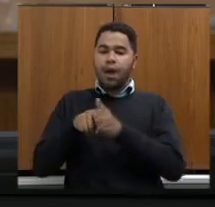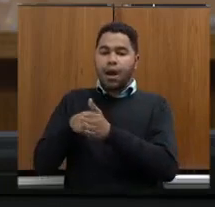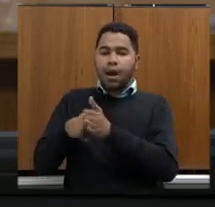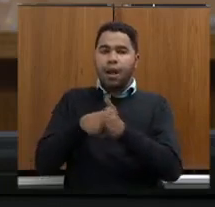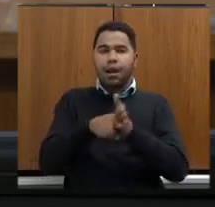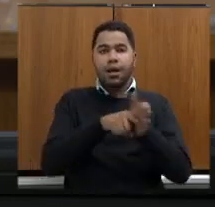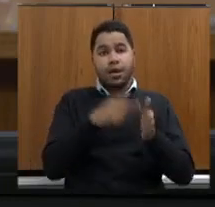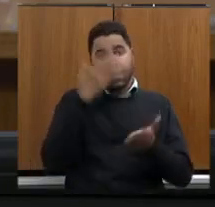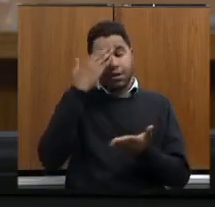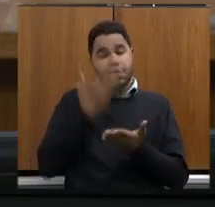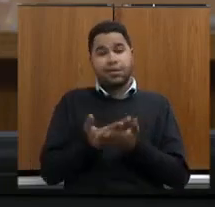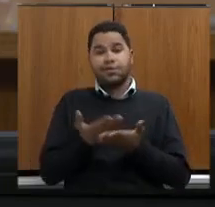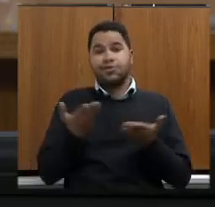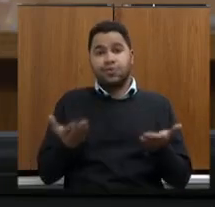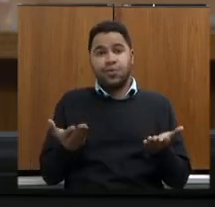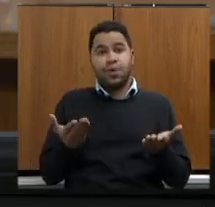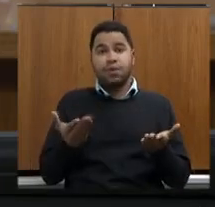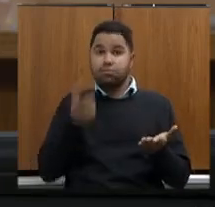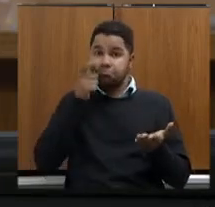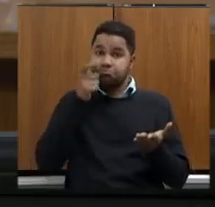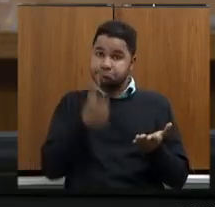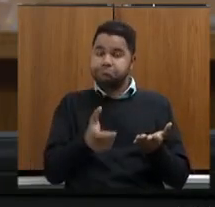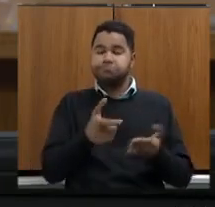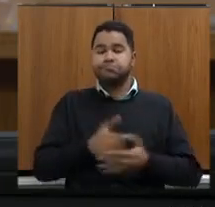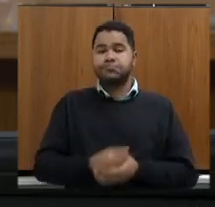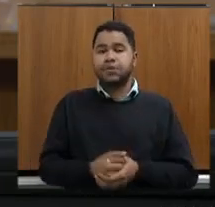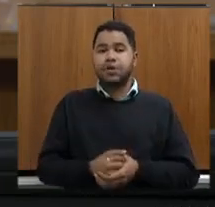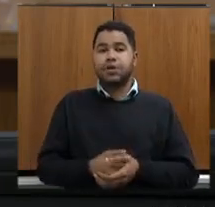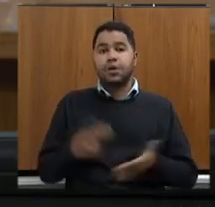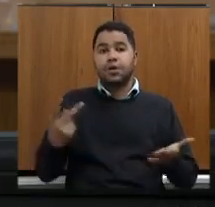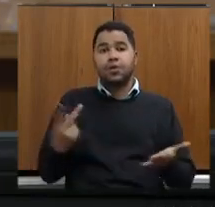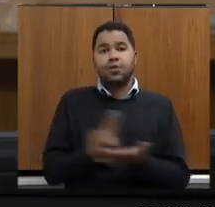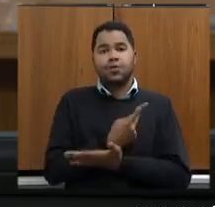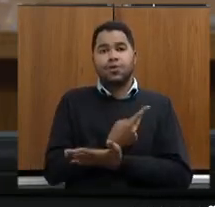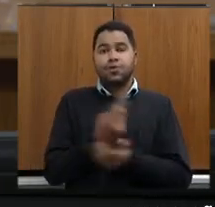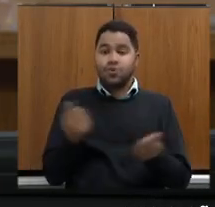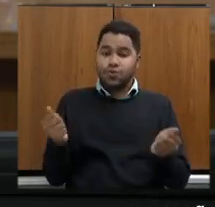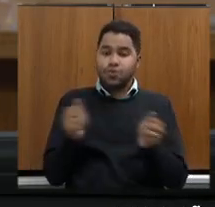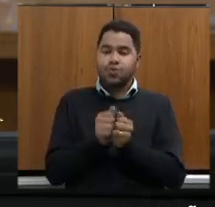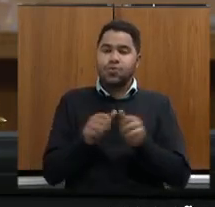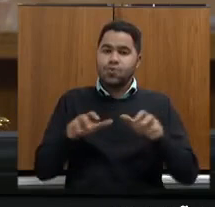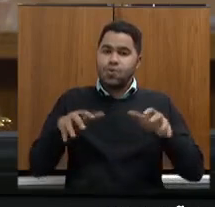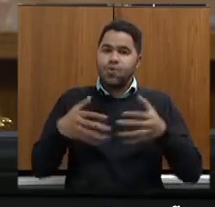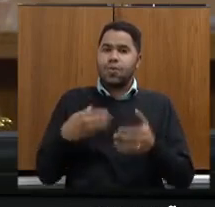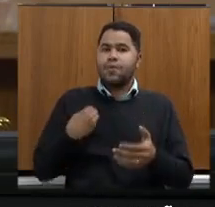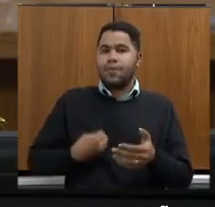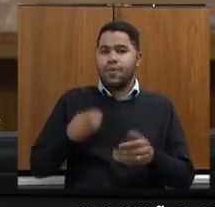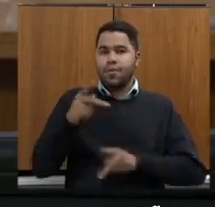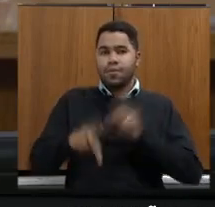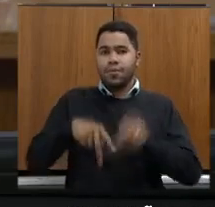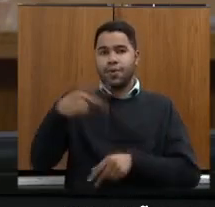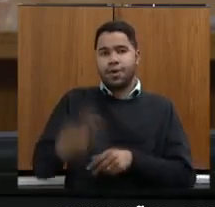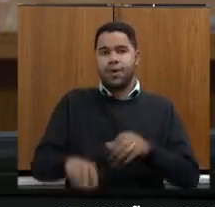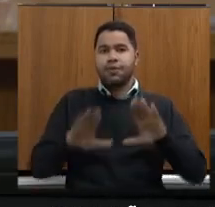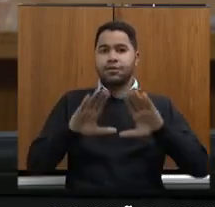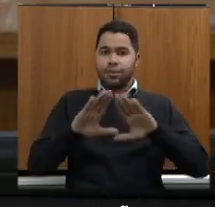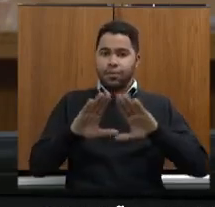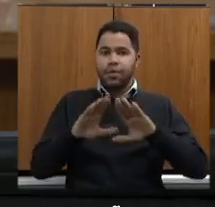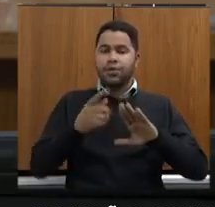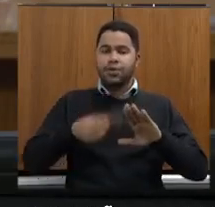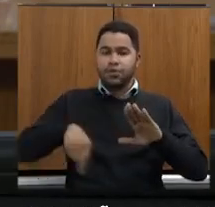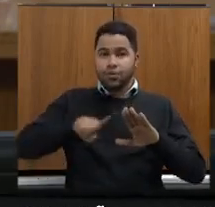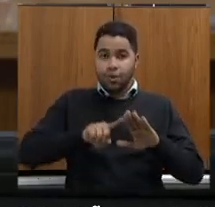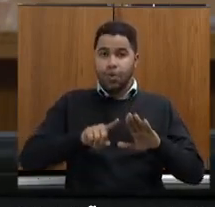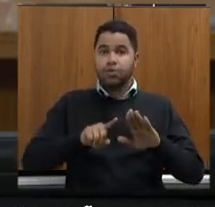acredito eu que seria bastante é interessante que socorresse junto com a comissão de Participação Popular aqui na Assembleia nós levaremos